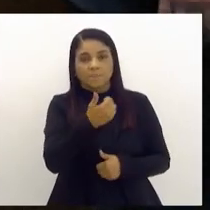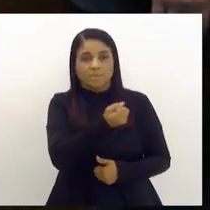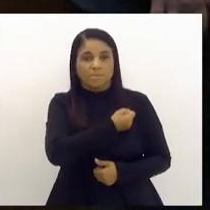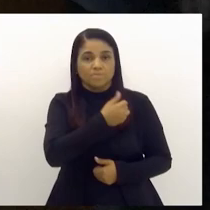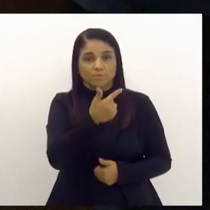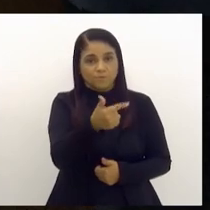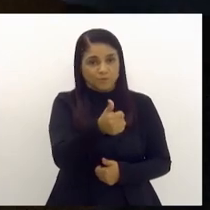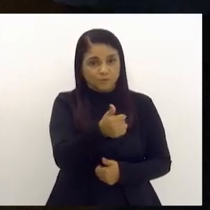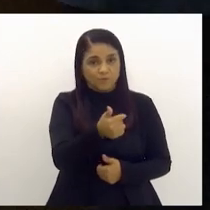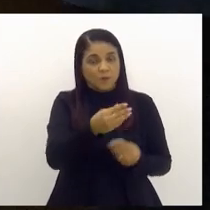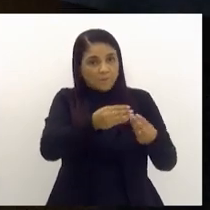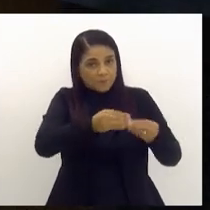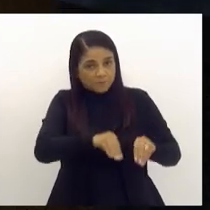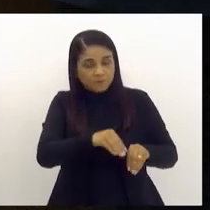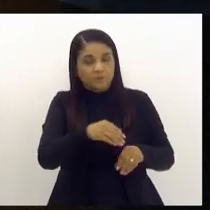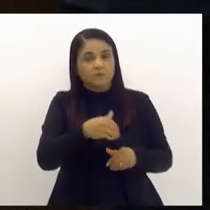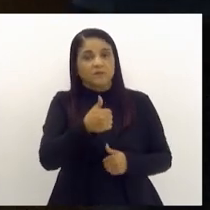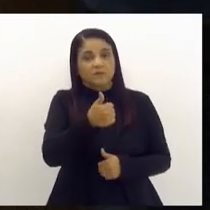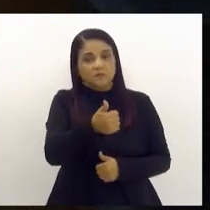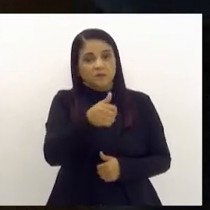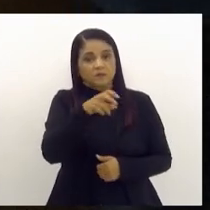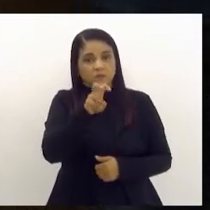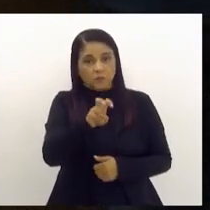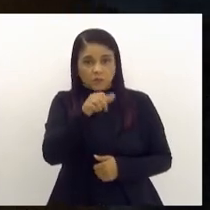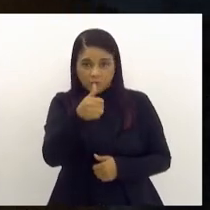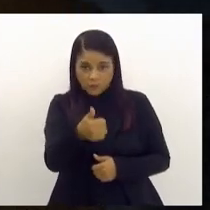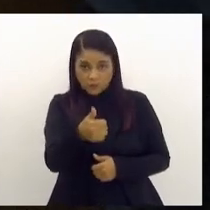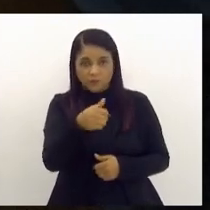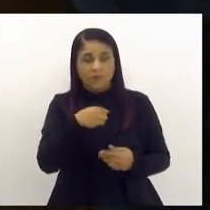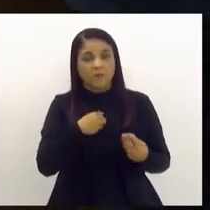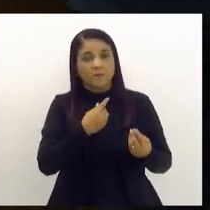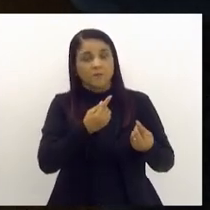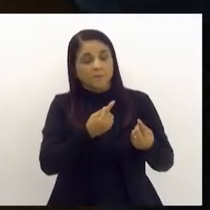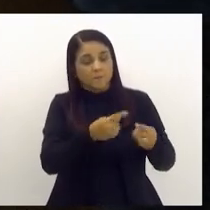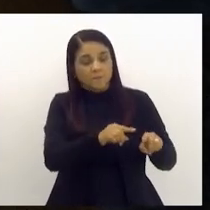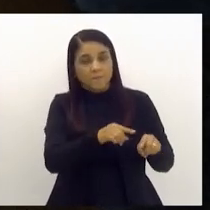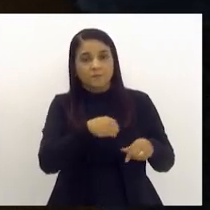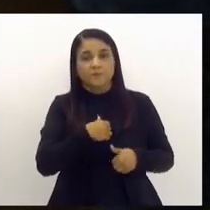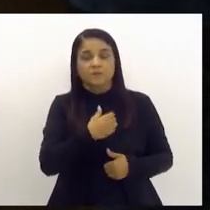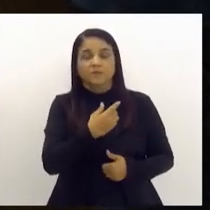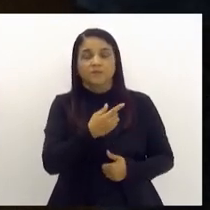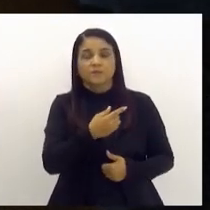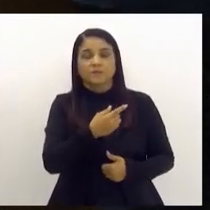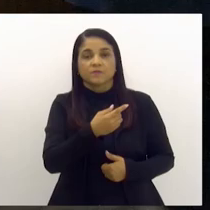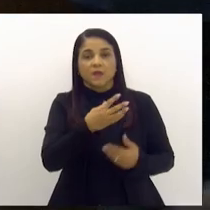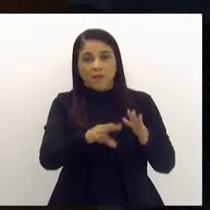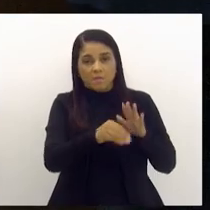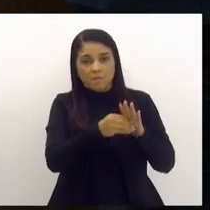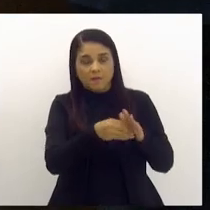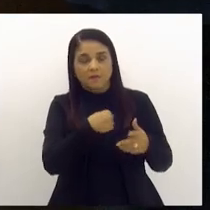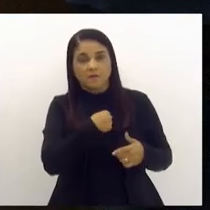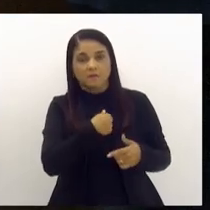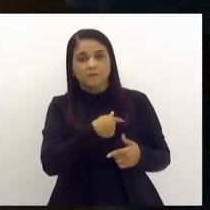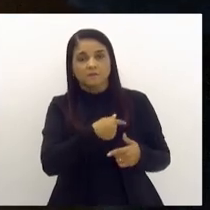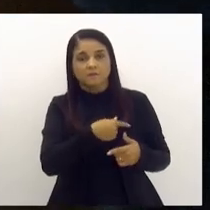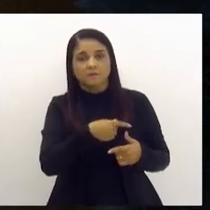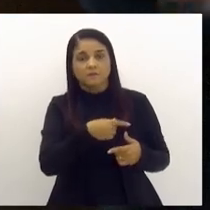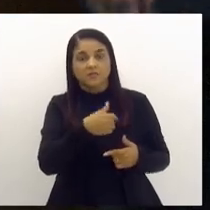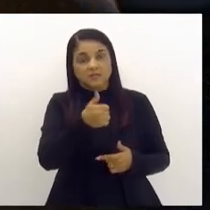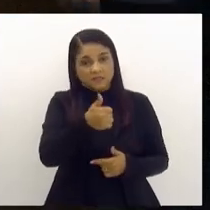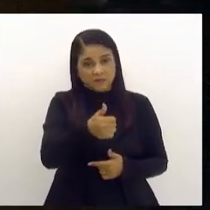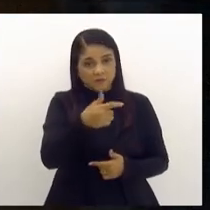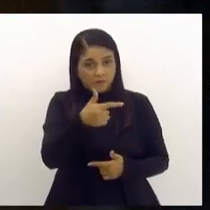12, prejudicada de número 151. Pela rejeição da emenda de número